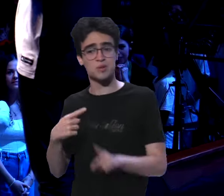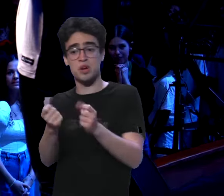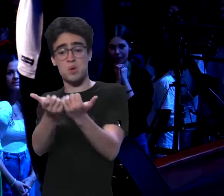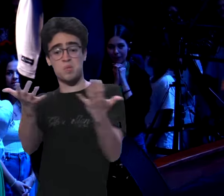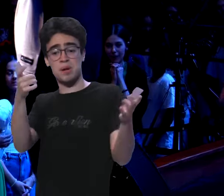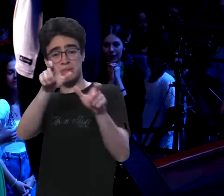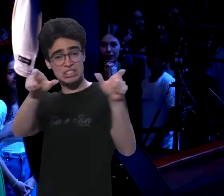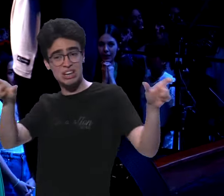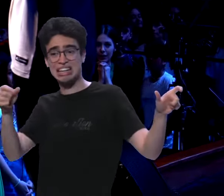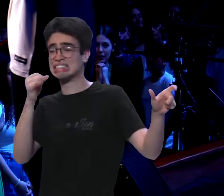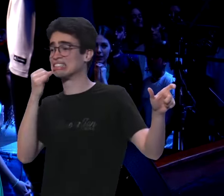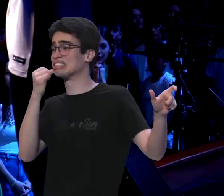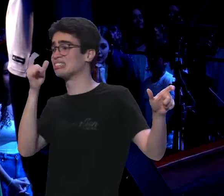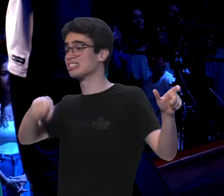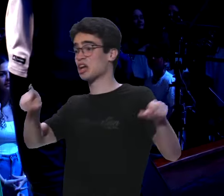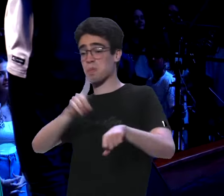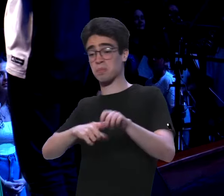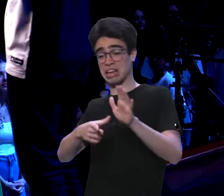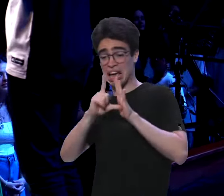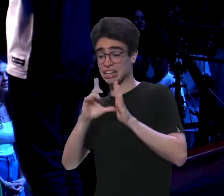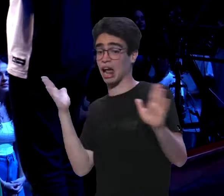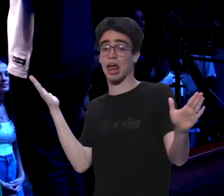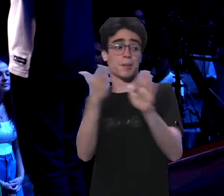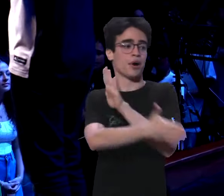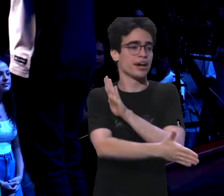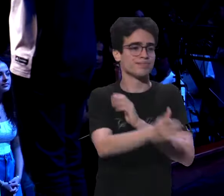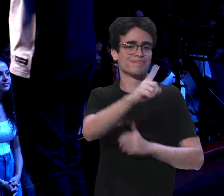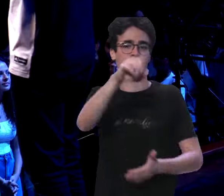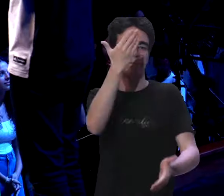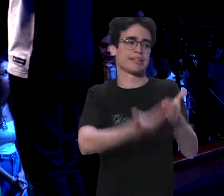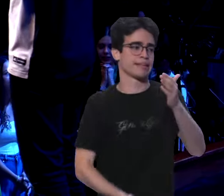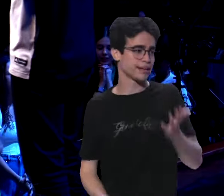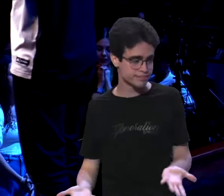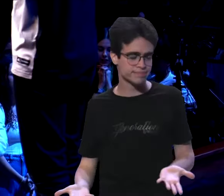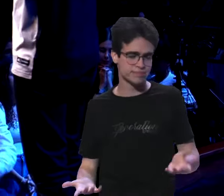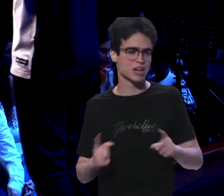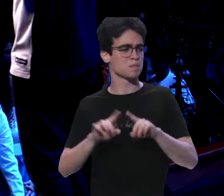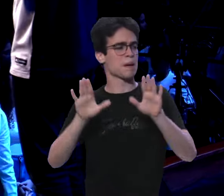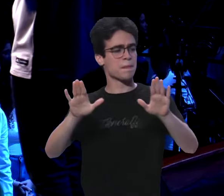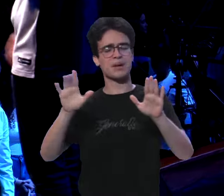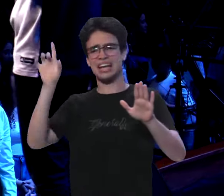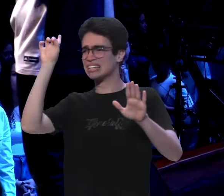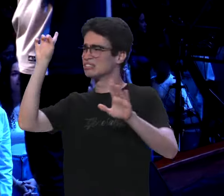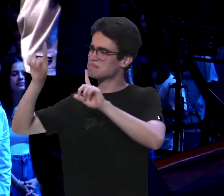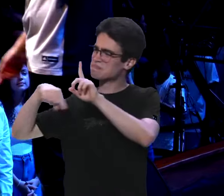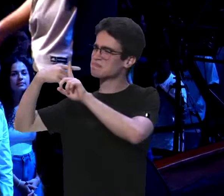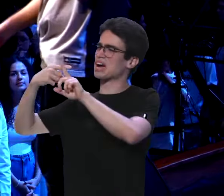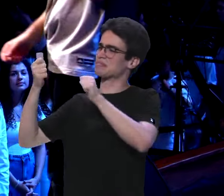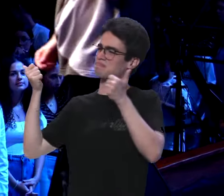bênção de Deus porque foi embora antes da hora. Calma, Deus tem mais para fazer na vida de muita gente aqui.